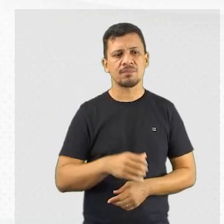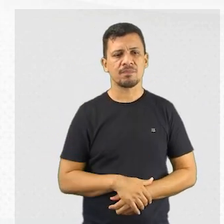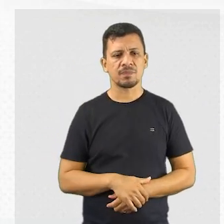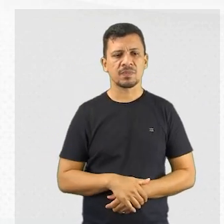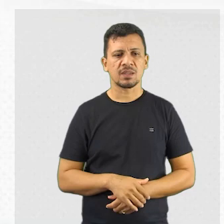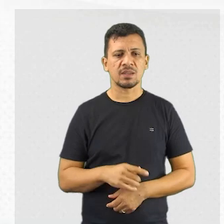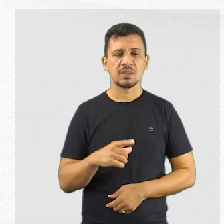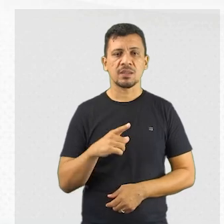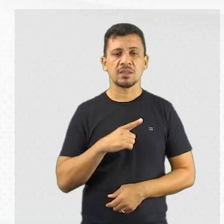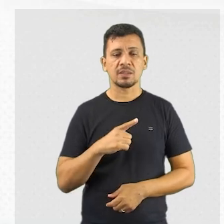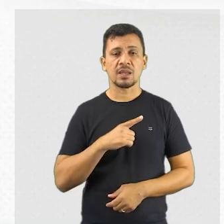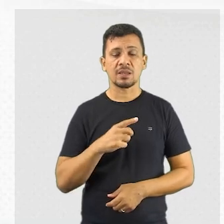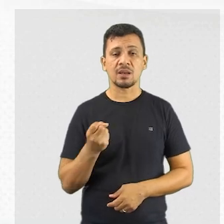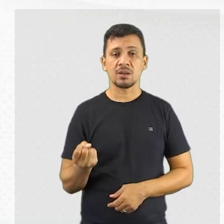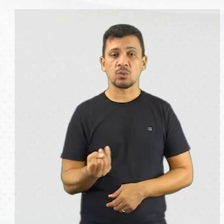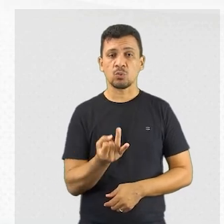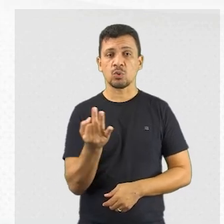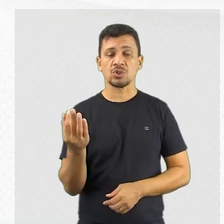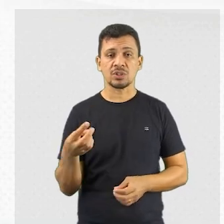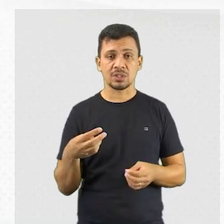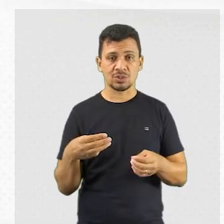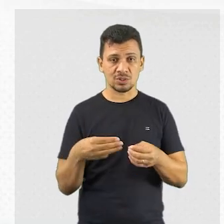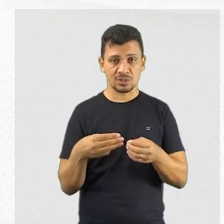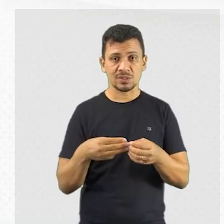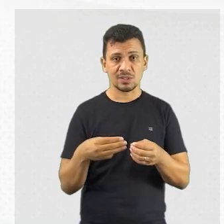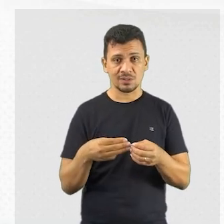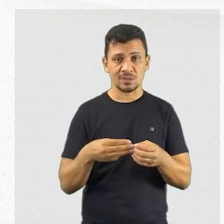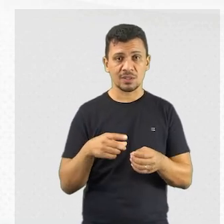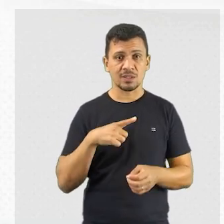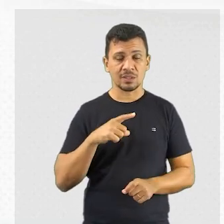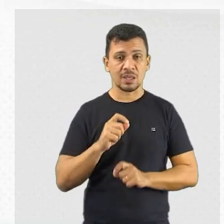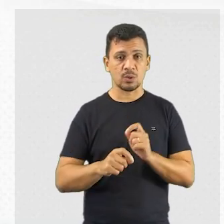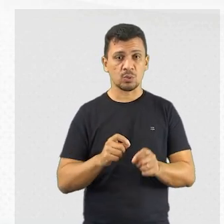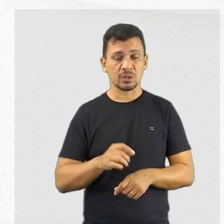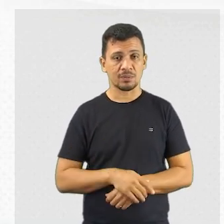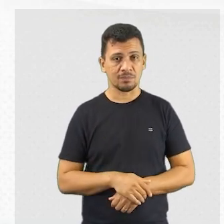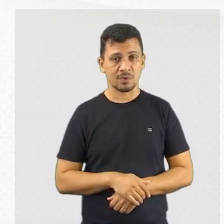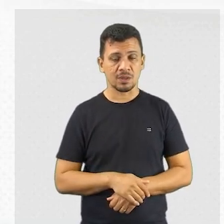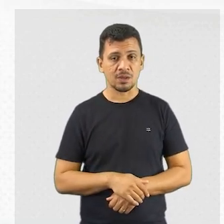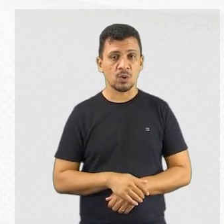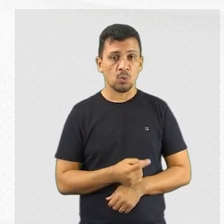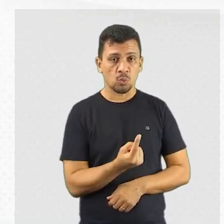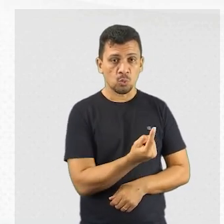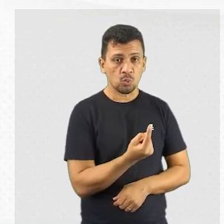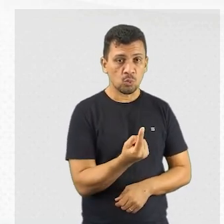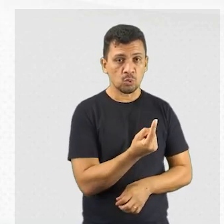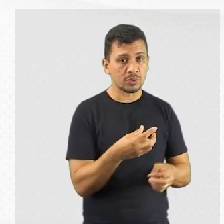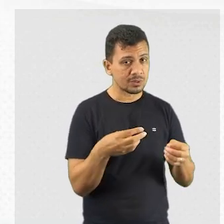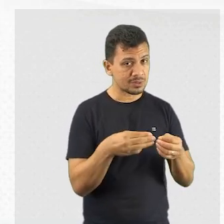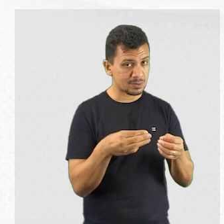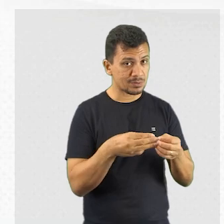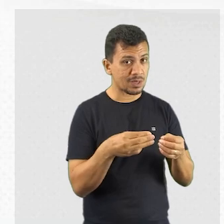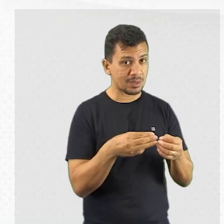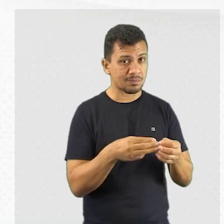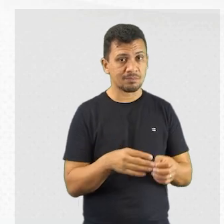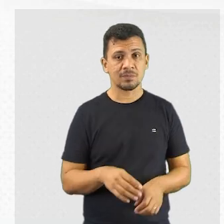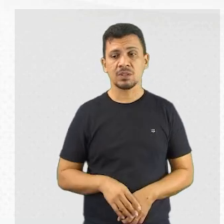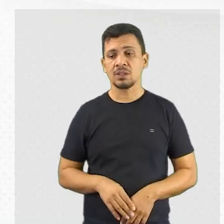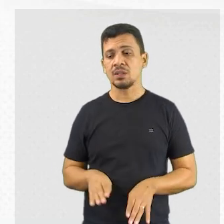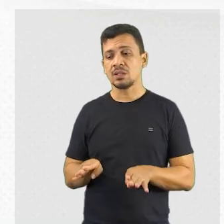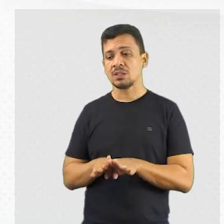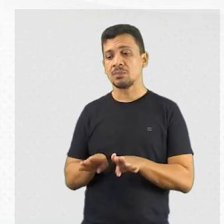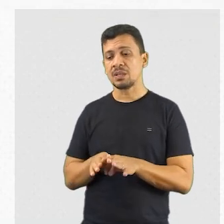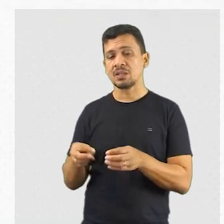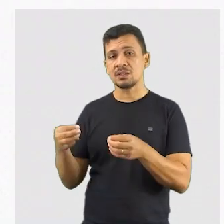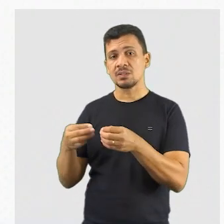temos, com relação à quantidade de célula, nós temos organismos que são unicelulares, só possuem uma única célula, e